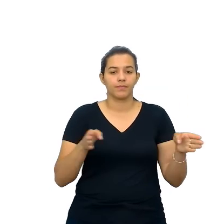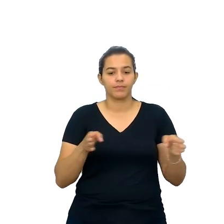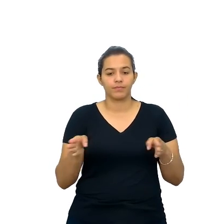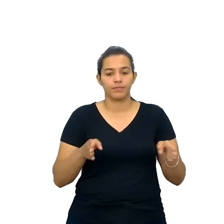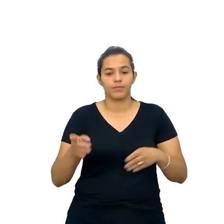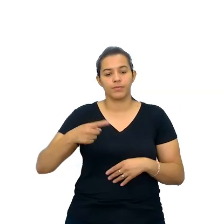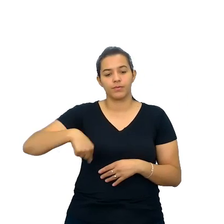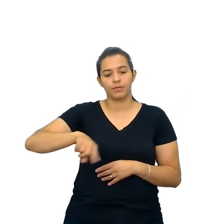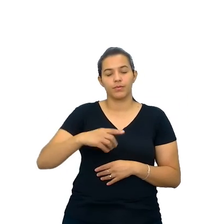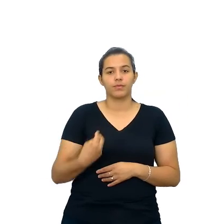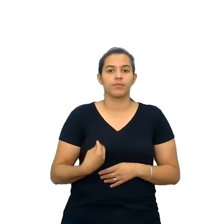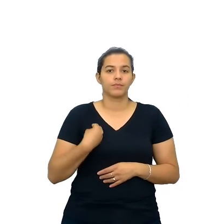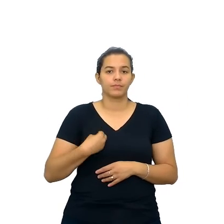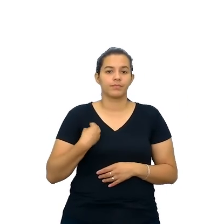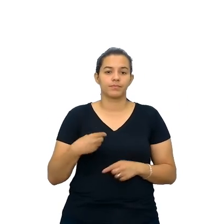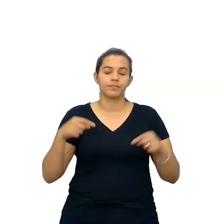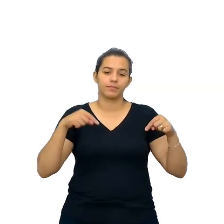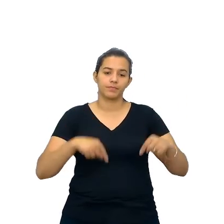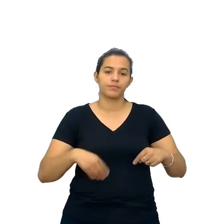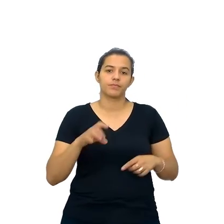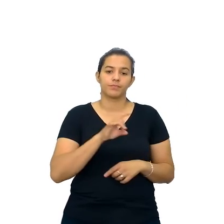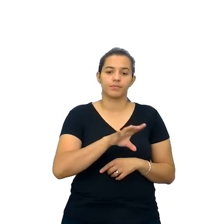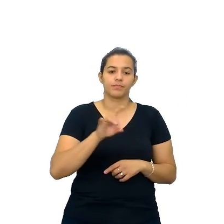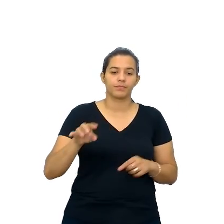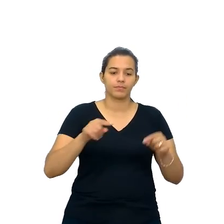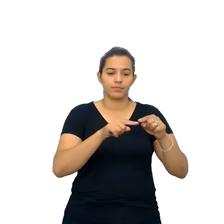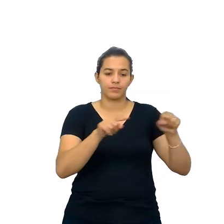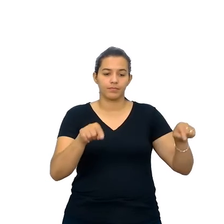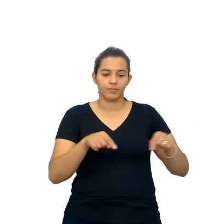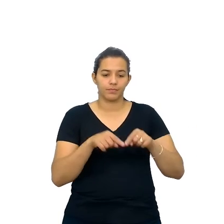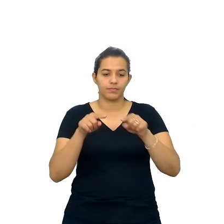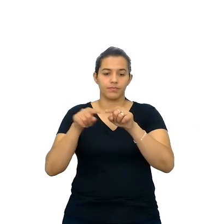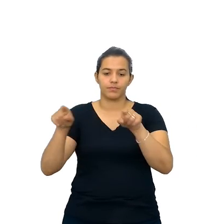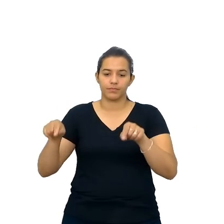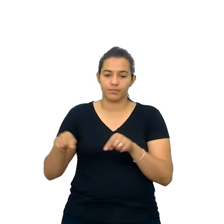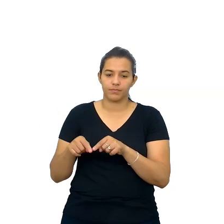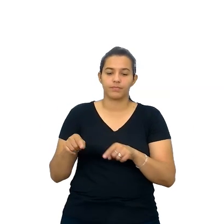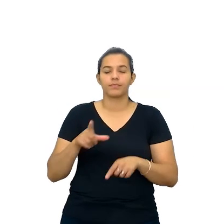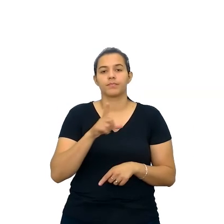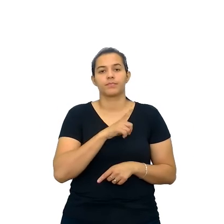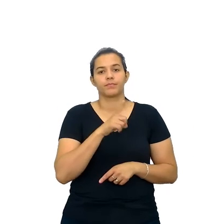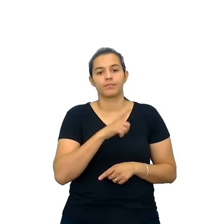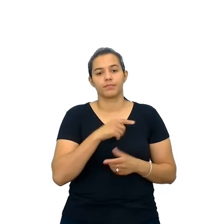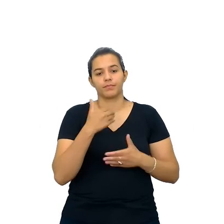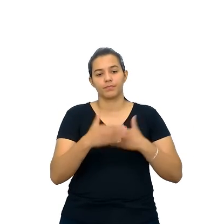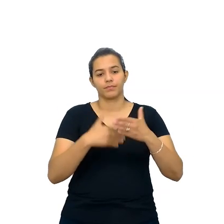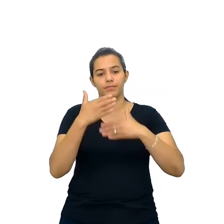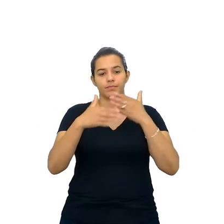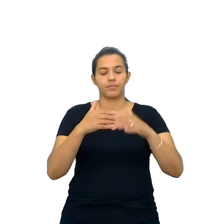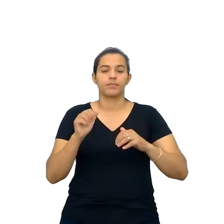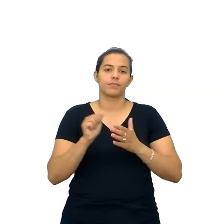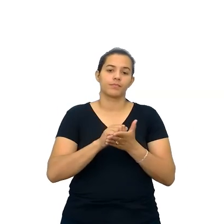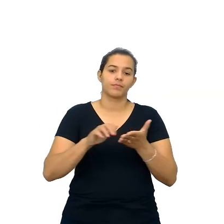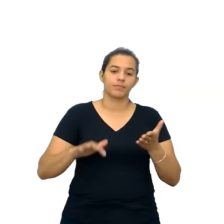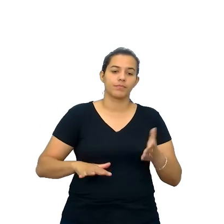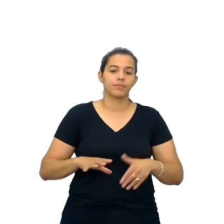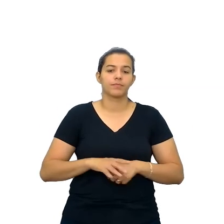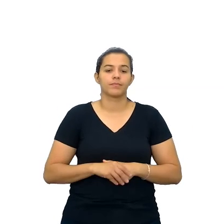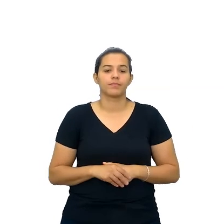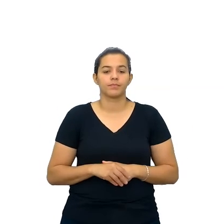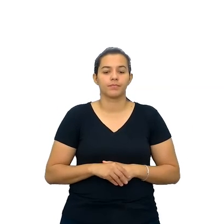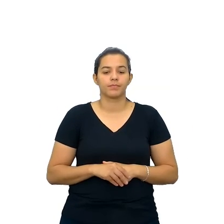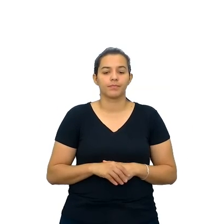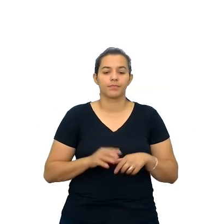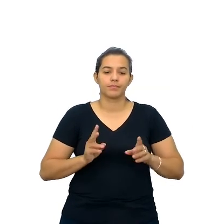em que nós estamos, para cada sala em que nós estivermos, desenvolvendo a atividade, né,